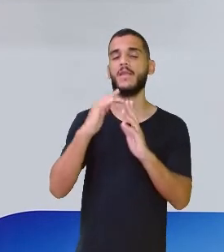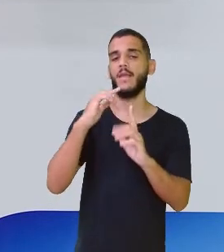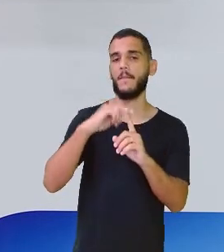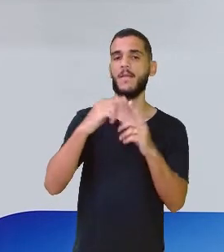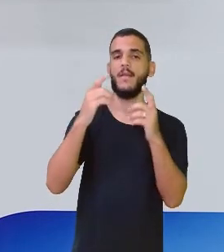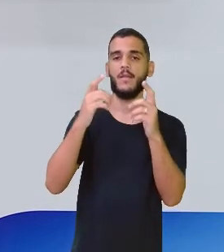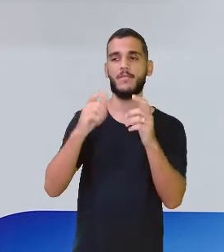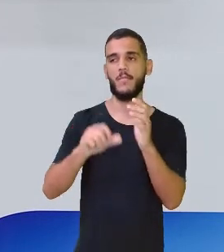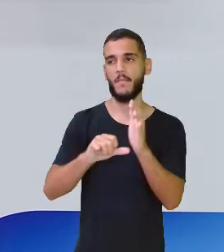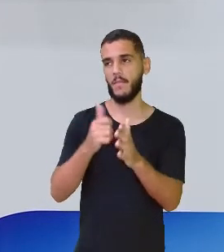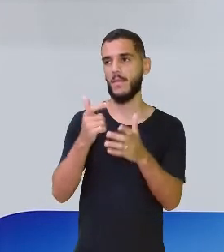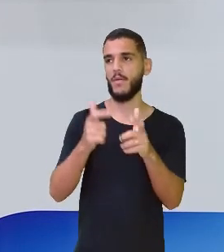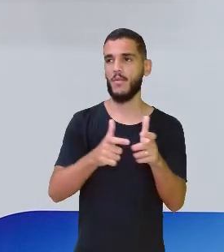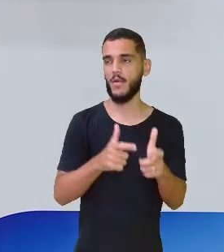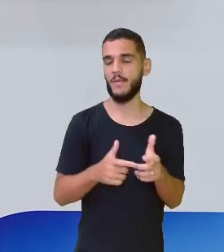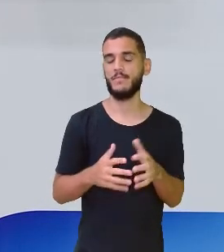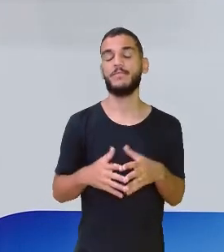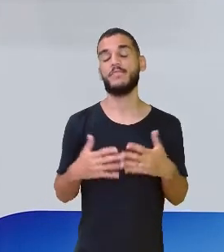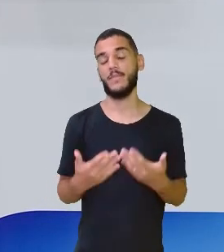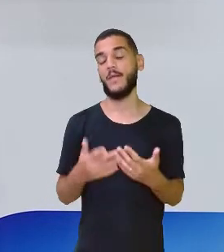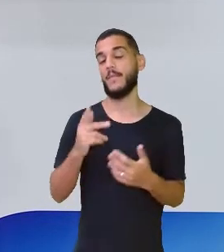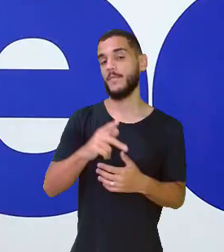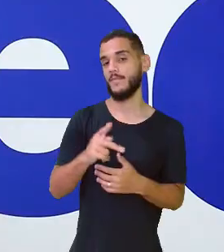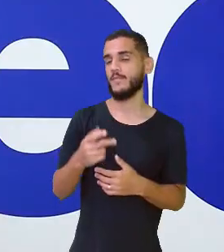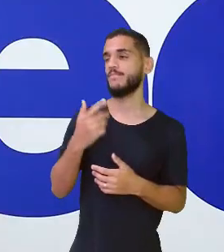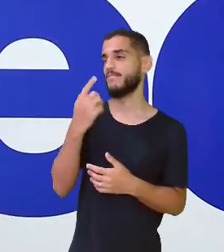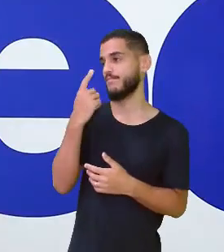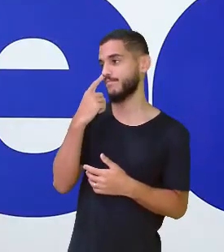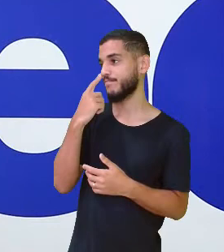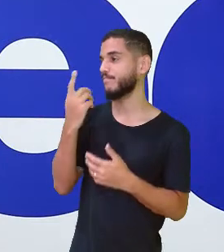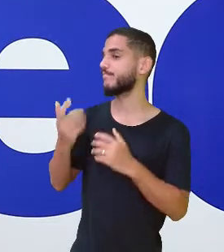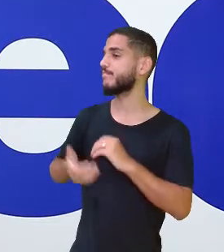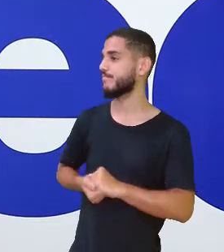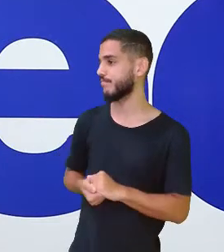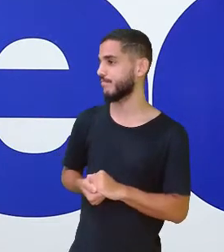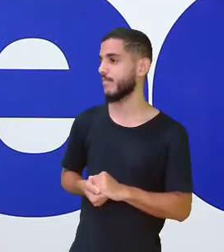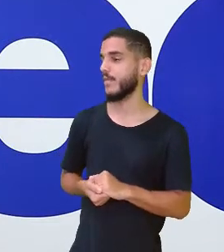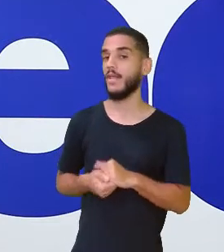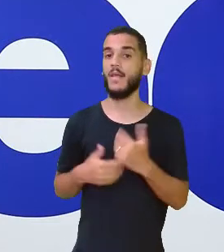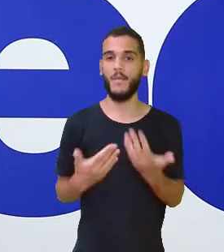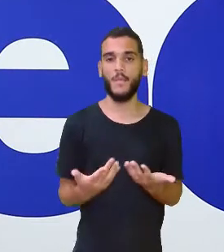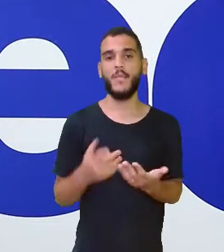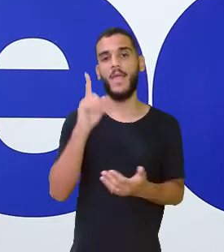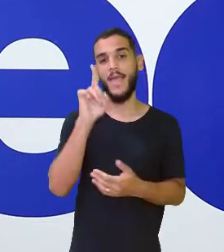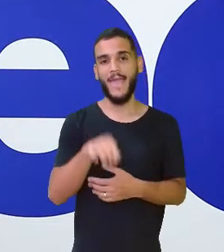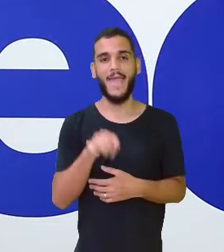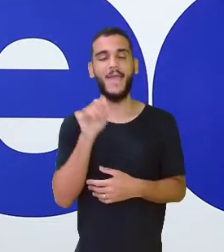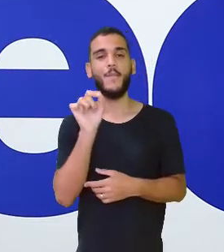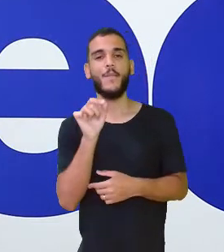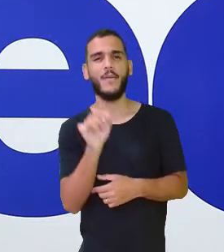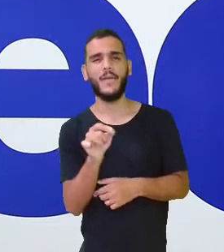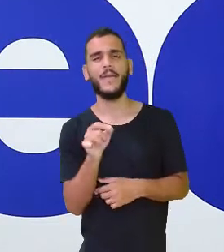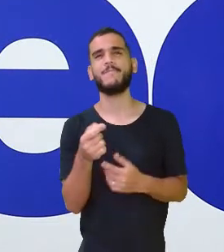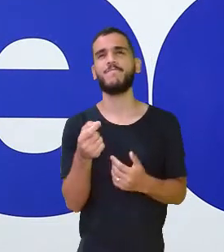primeiros locais, ok? Professor, diga. E é engraçado perceber que essa cultura